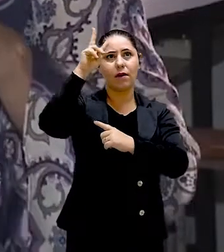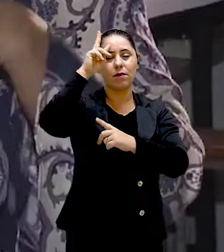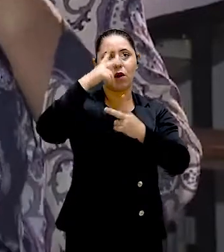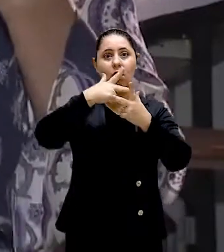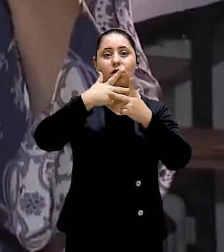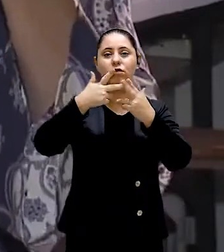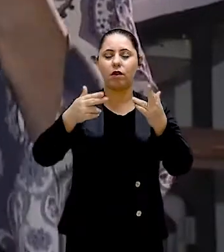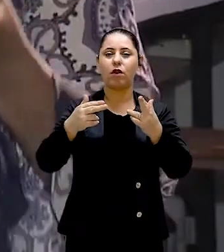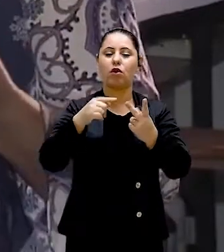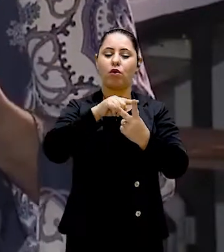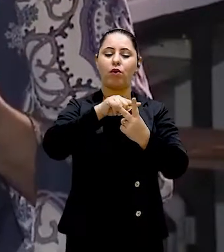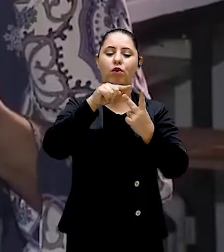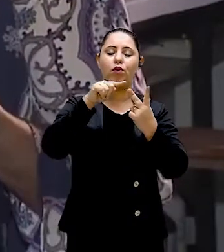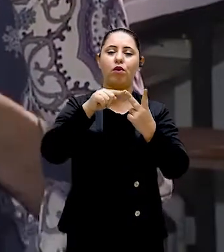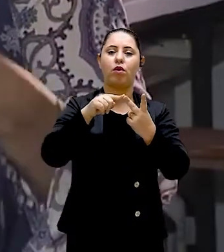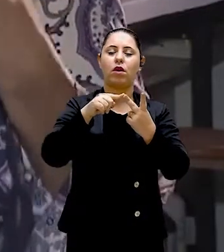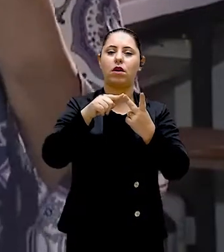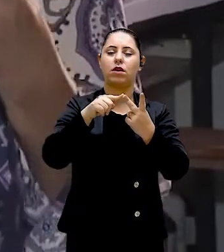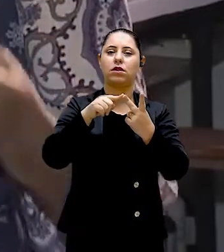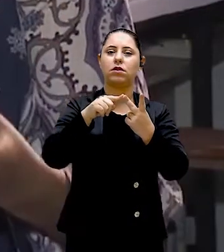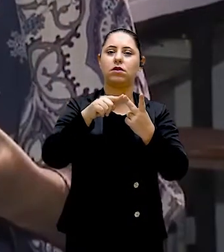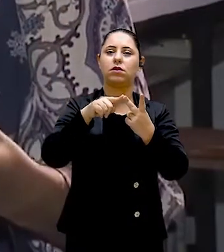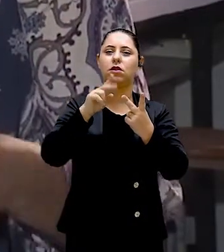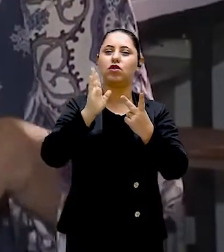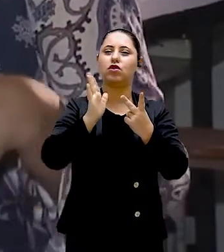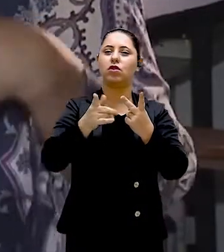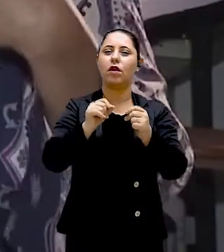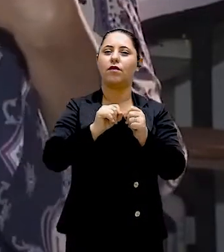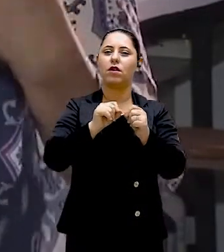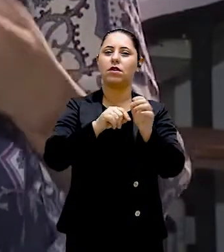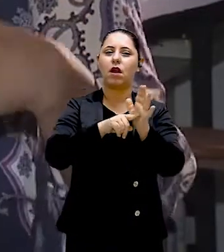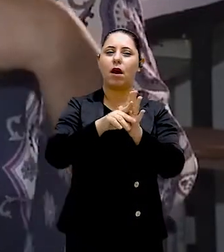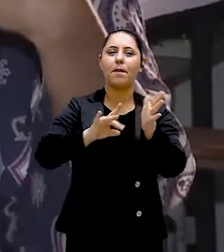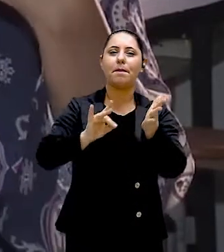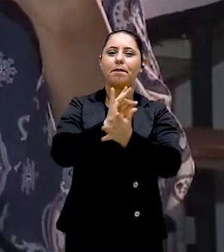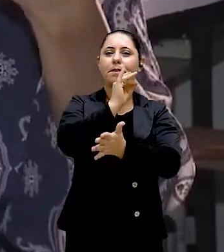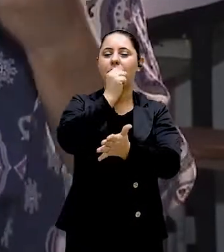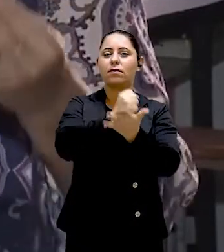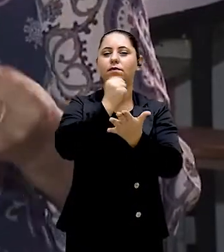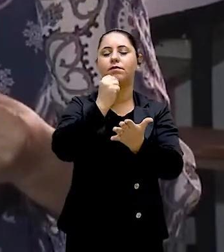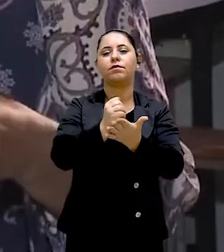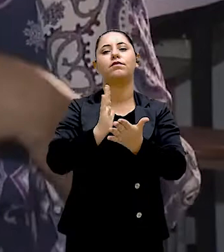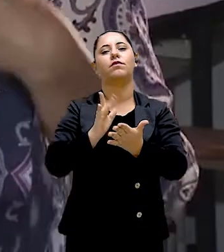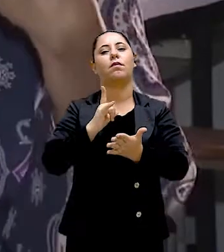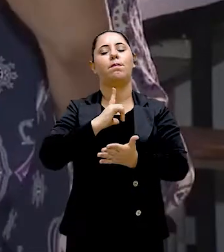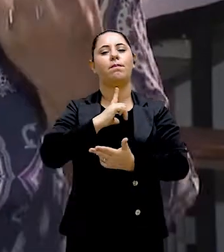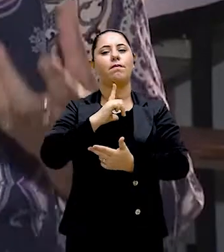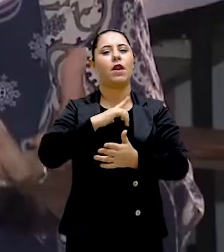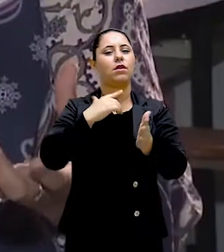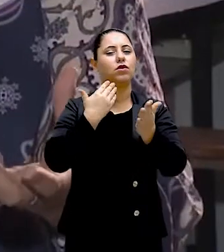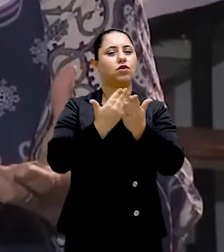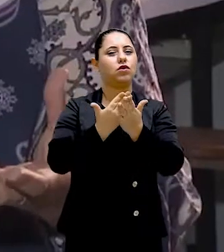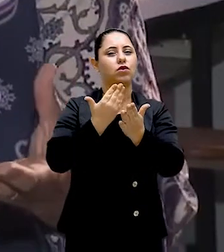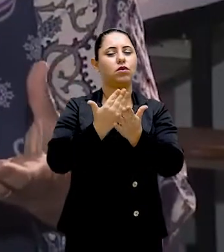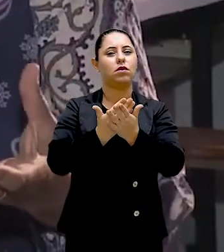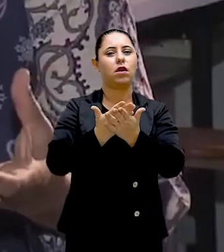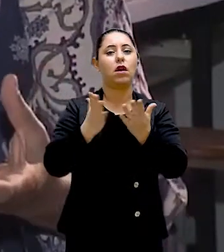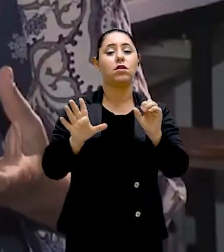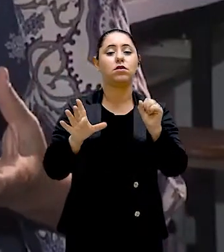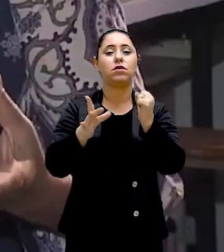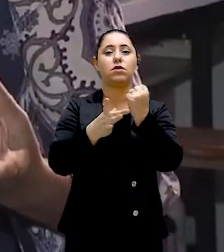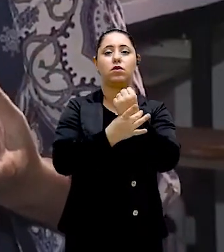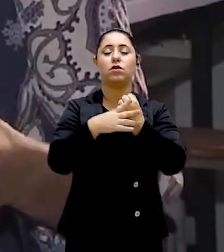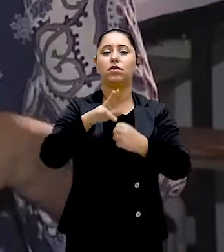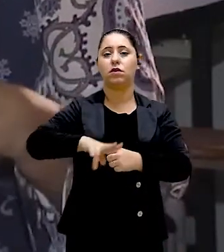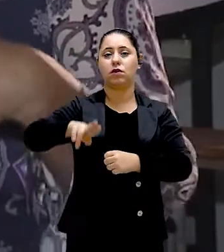2 compostos que inclusive nós já fizemos a patente e estamos estudando a segurança do uso